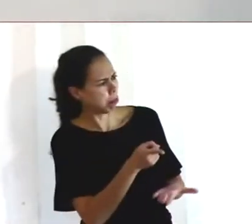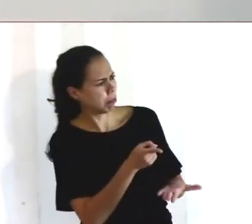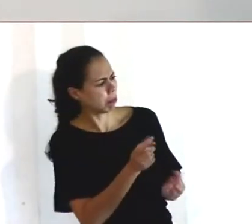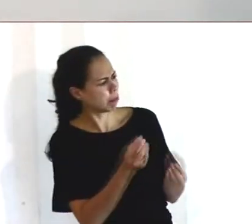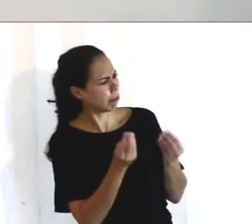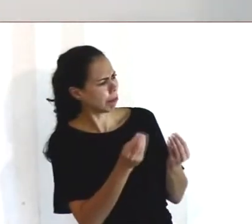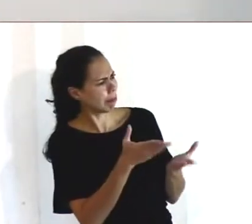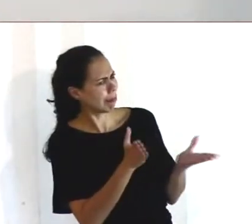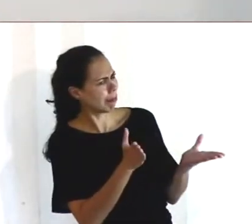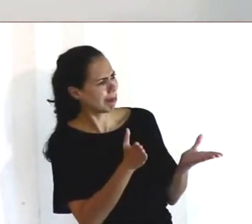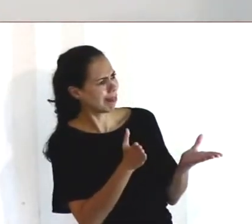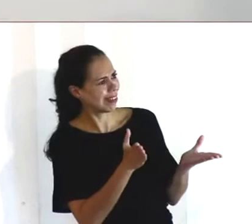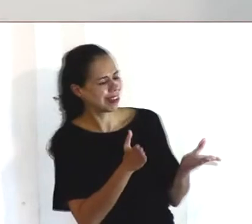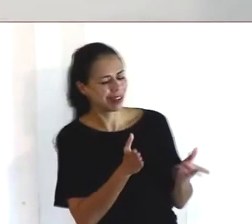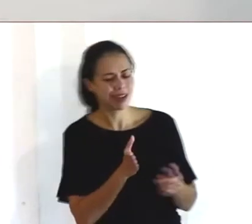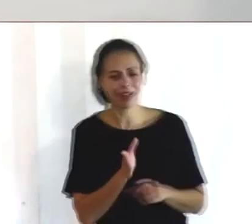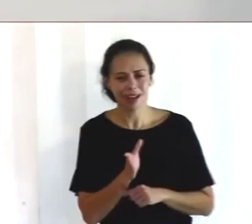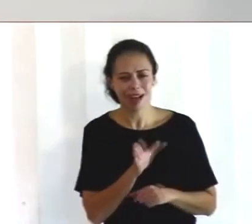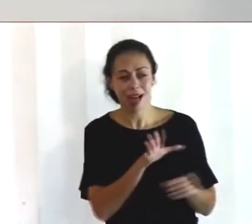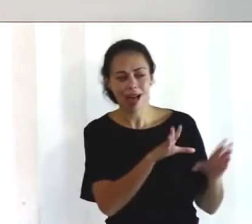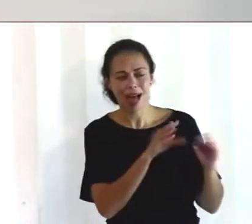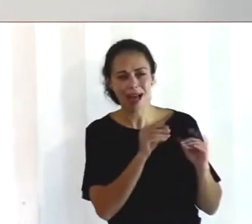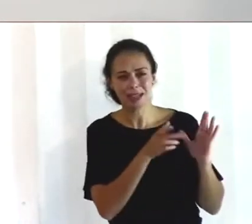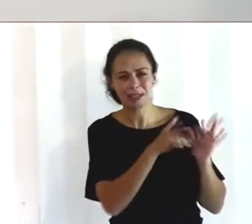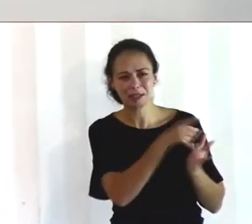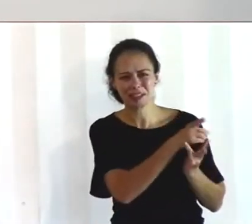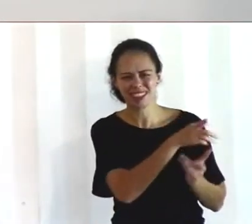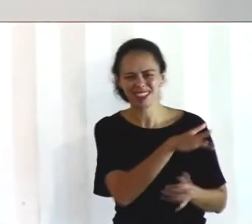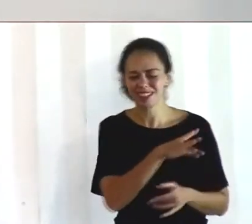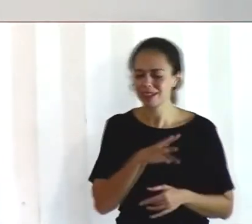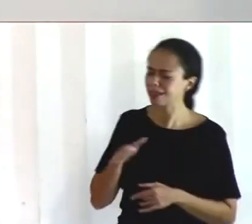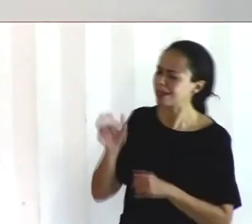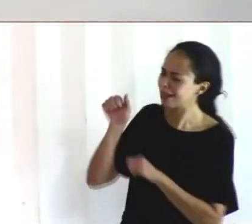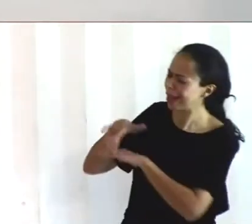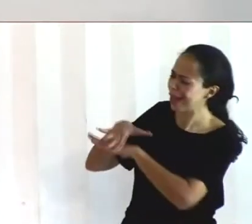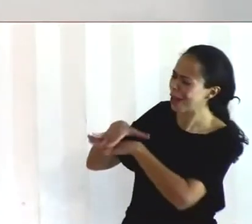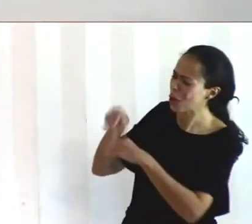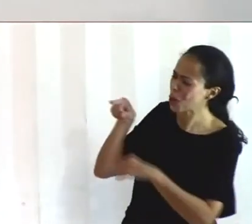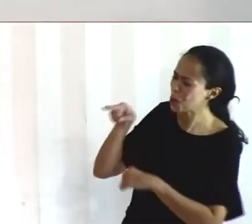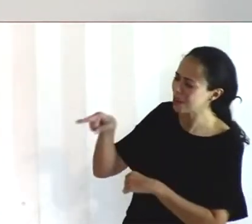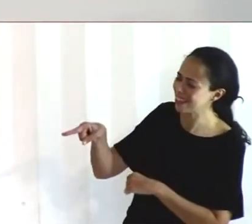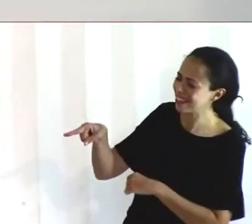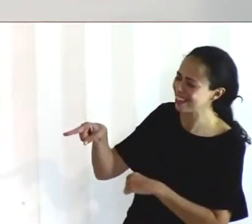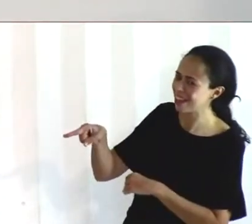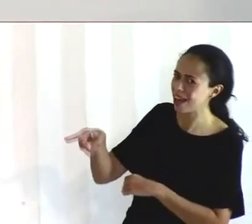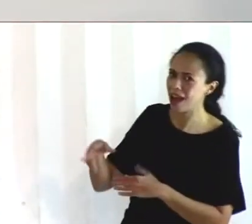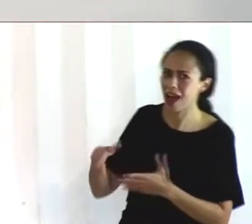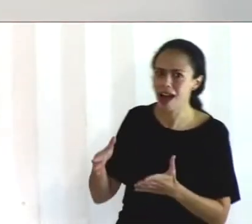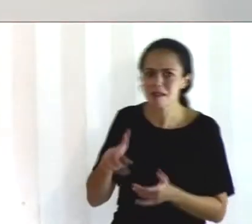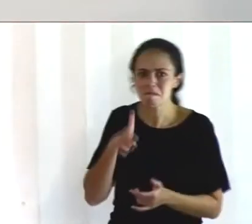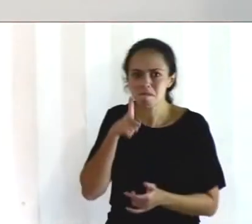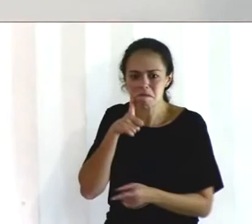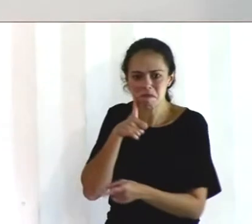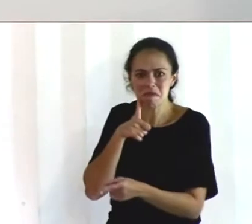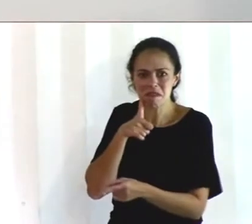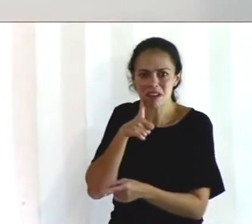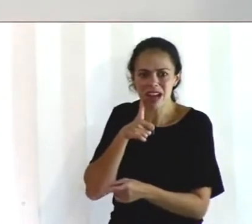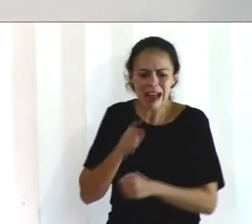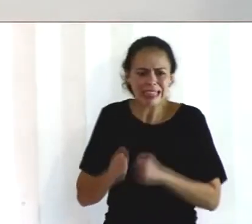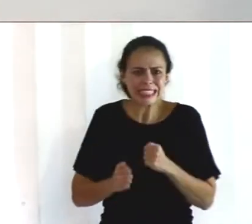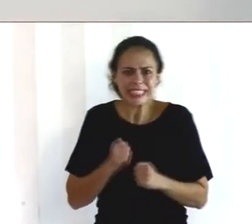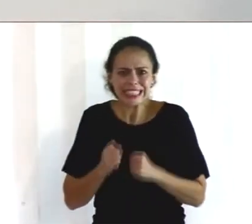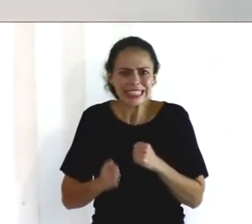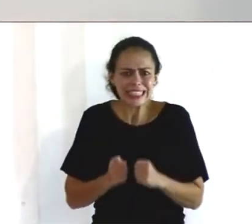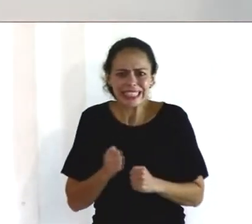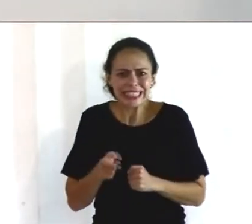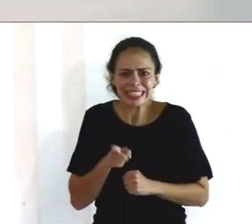para a cidade, para dizer, tem alguém que cura. Crianças, lembrem da Bíblia no meio da cidade? Eu estava pensando